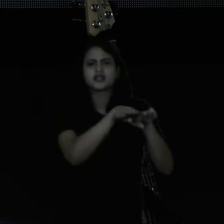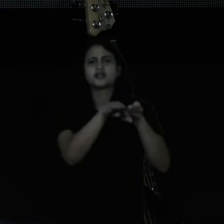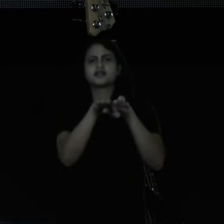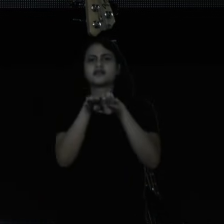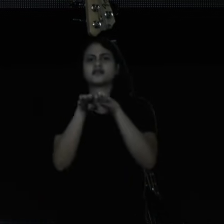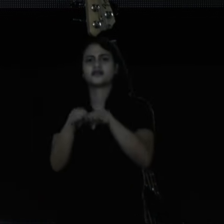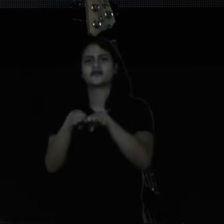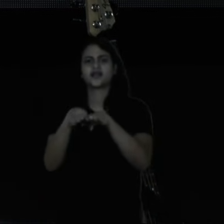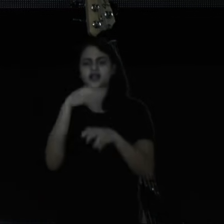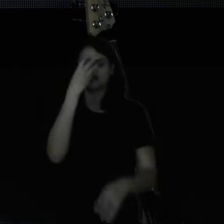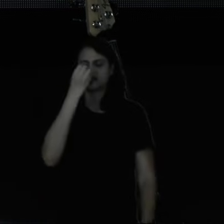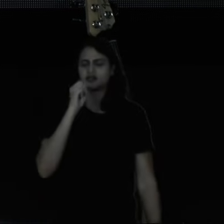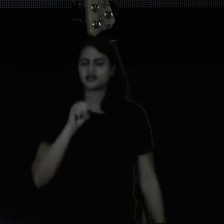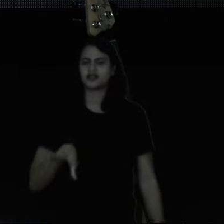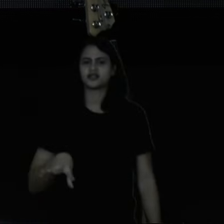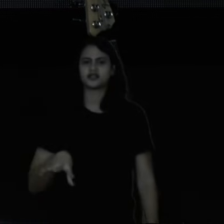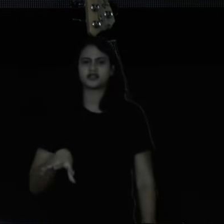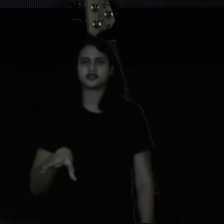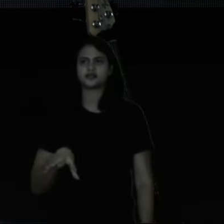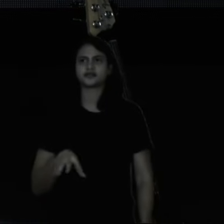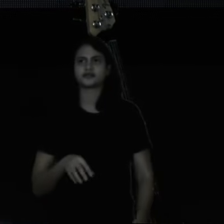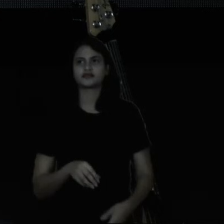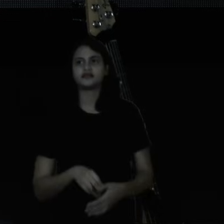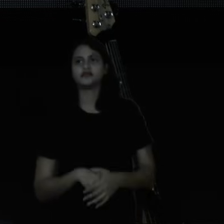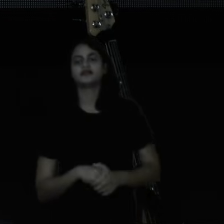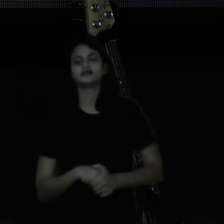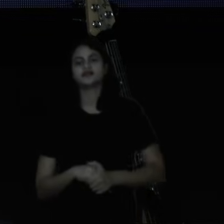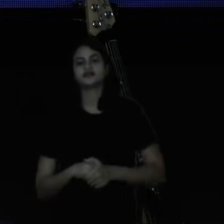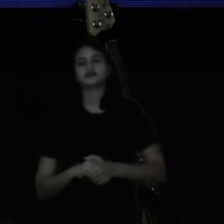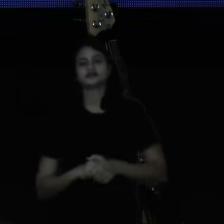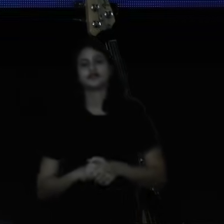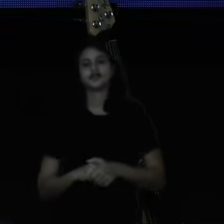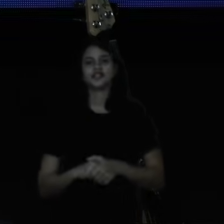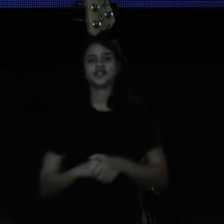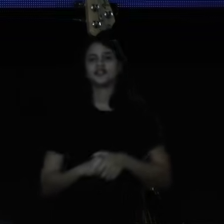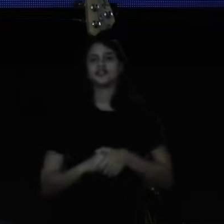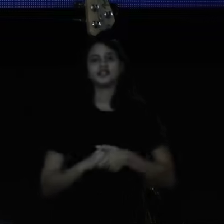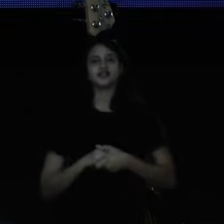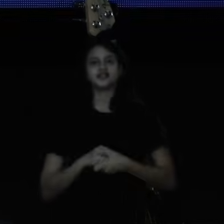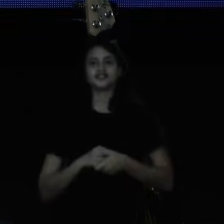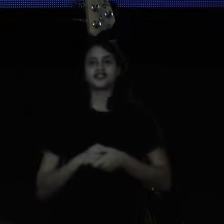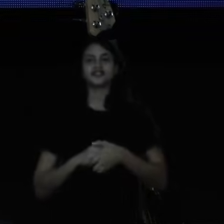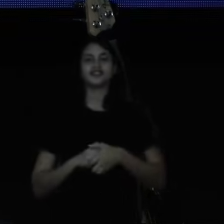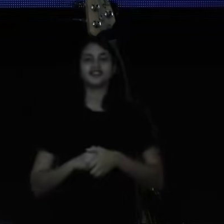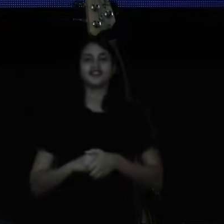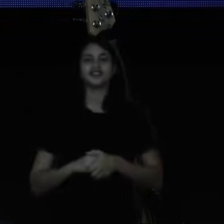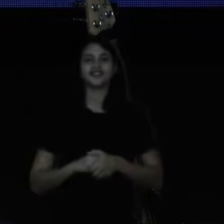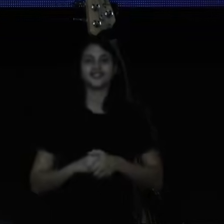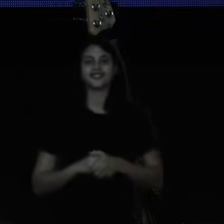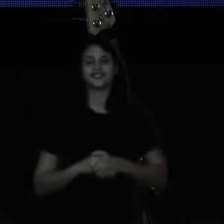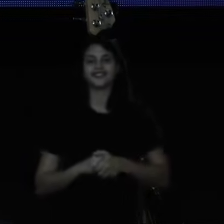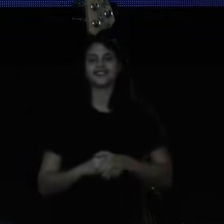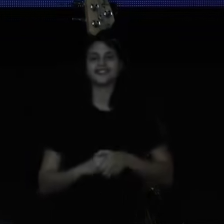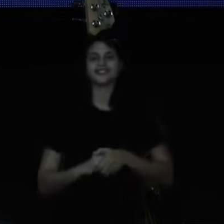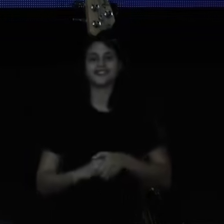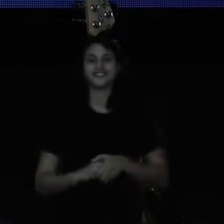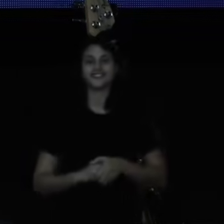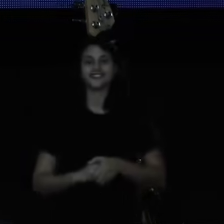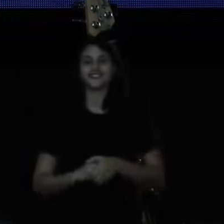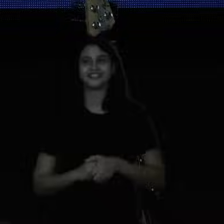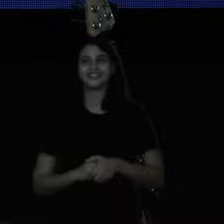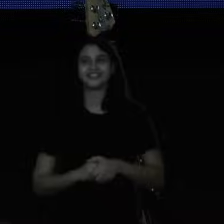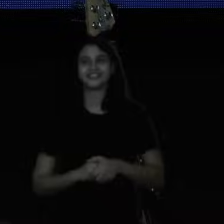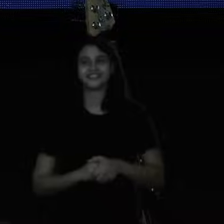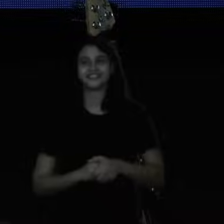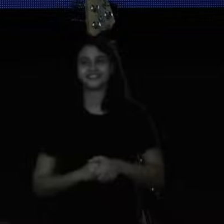disse-lhes Jefté: vocês não me odiavam e não me expulsaram da casa de meu pai? Por que me procuram agora quando